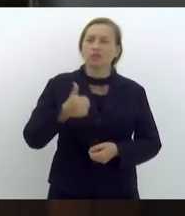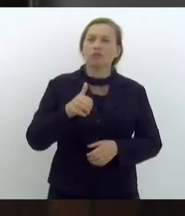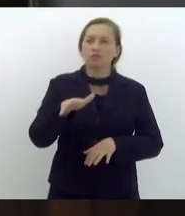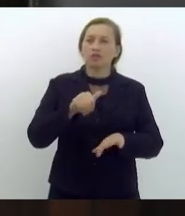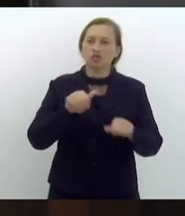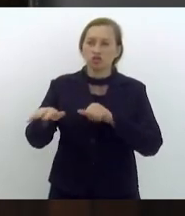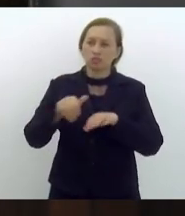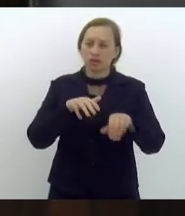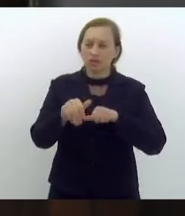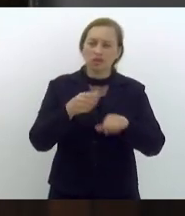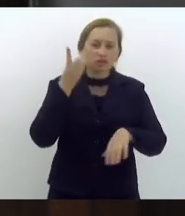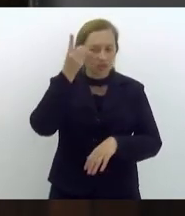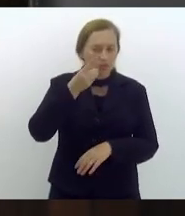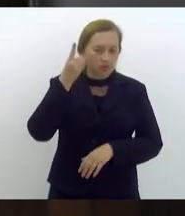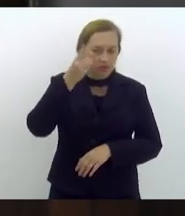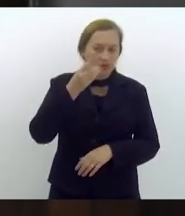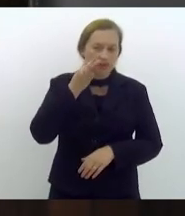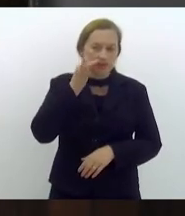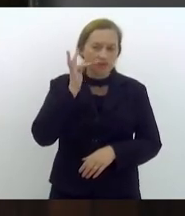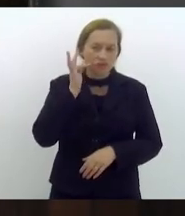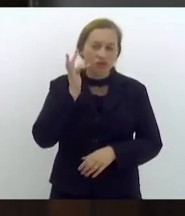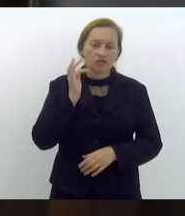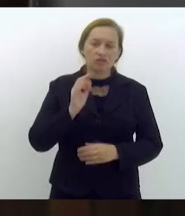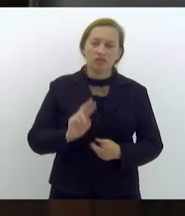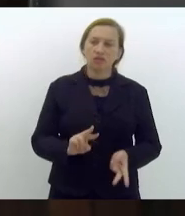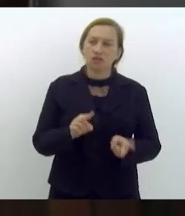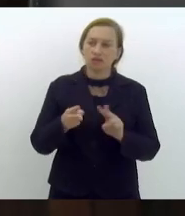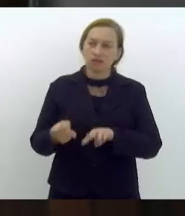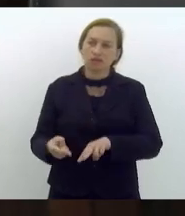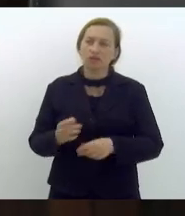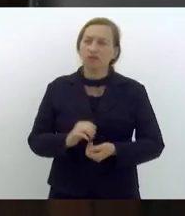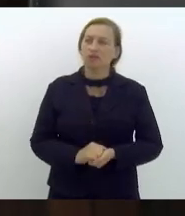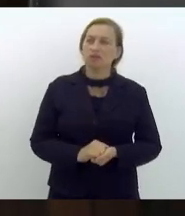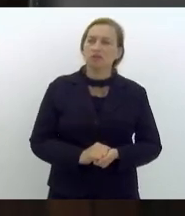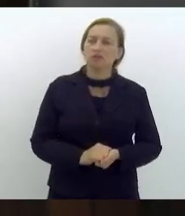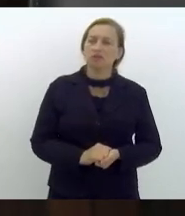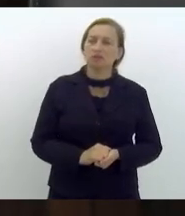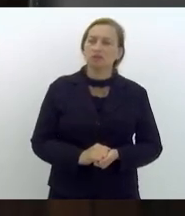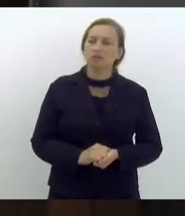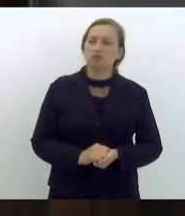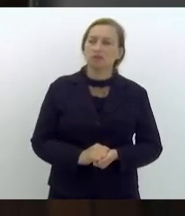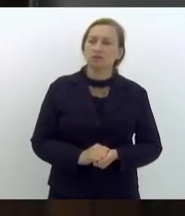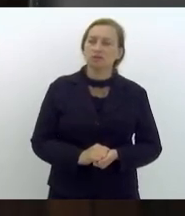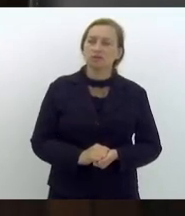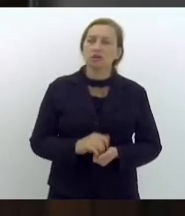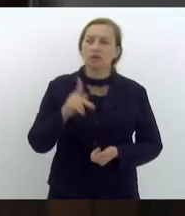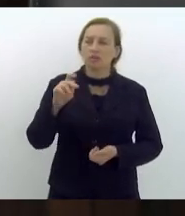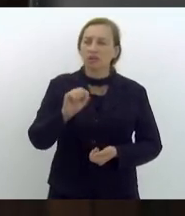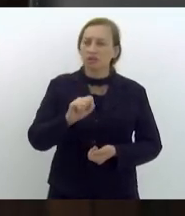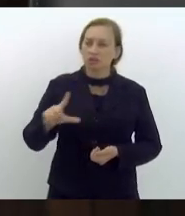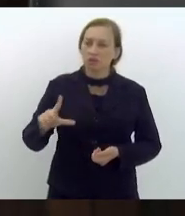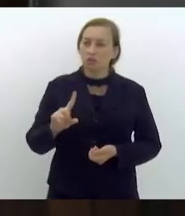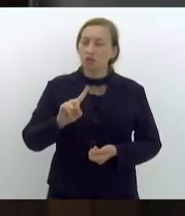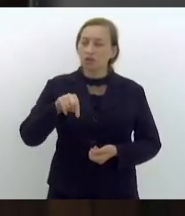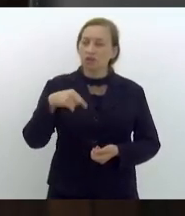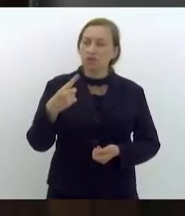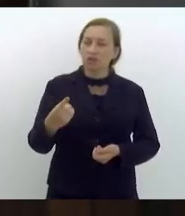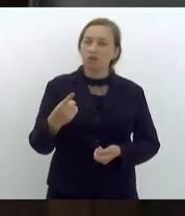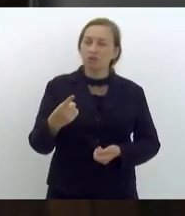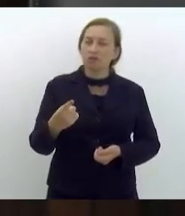chamada Deputado Flávio Serafim caminhar fazer um encaminhamento pela bancada do pessoal E o